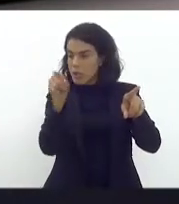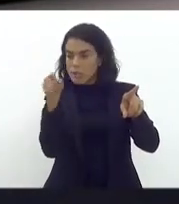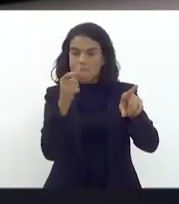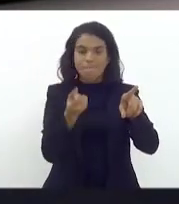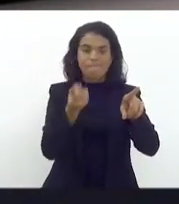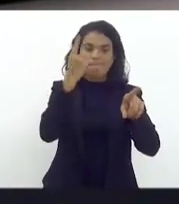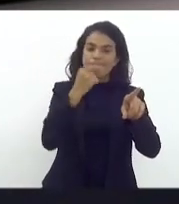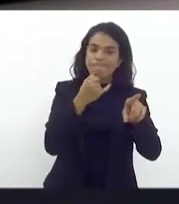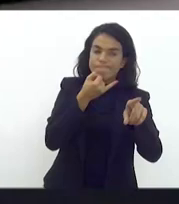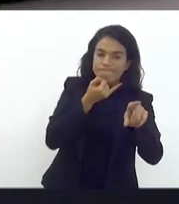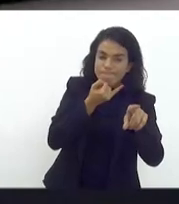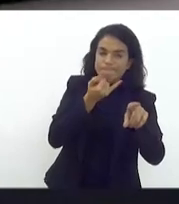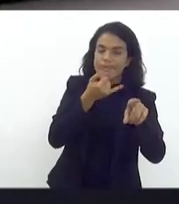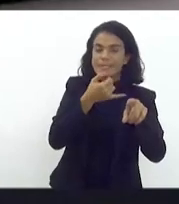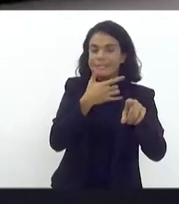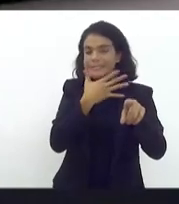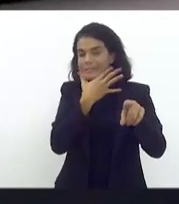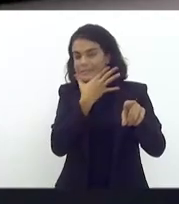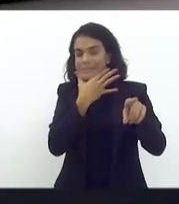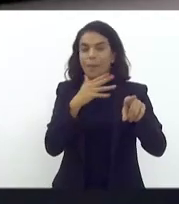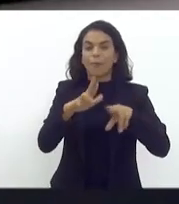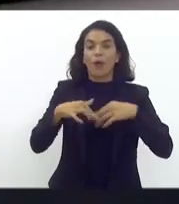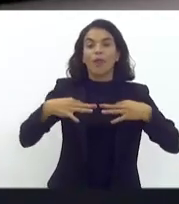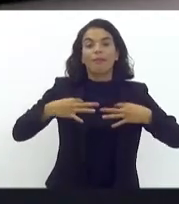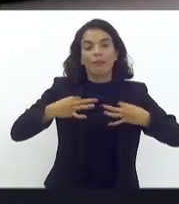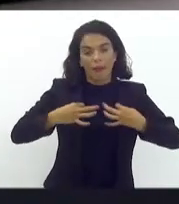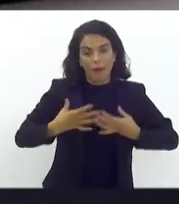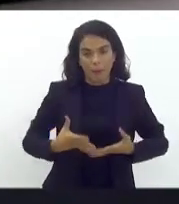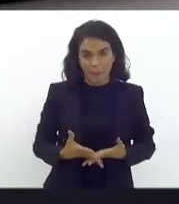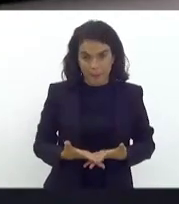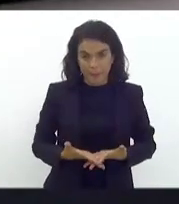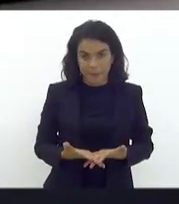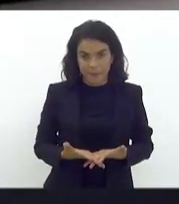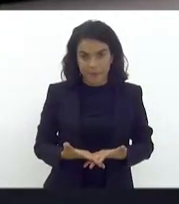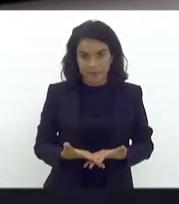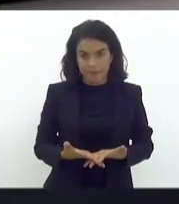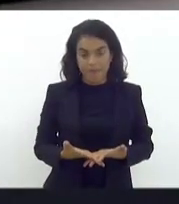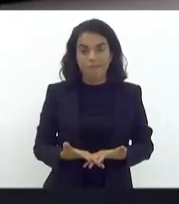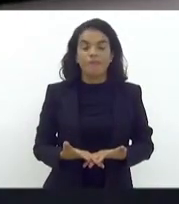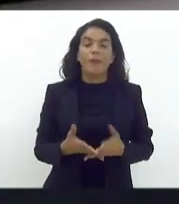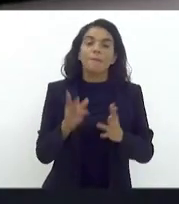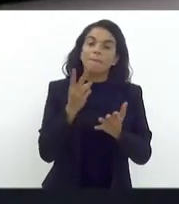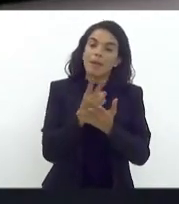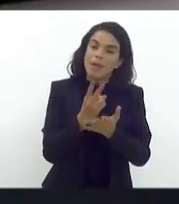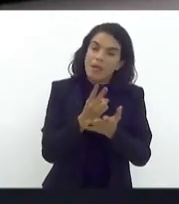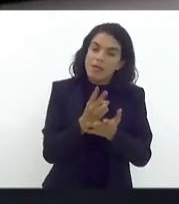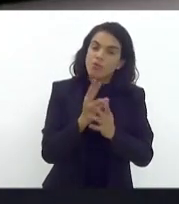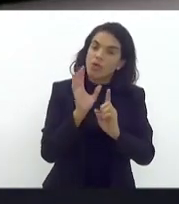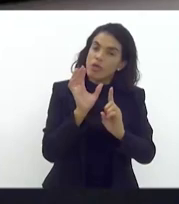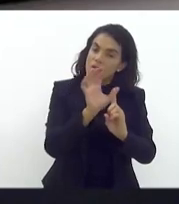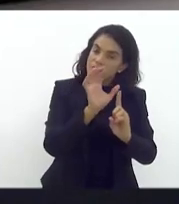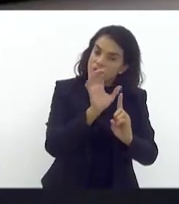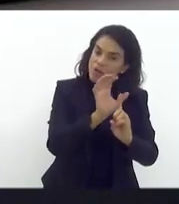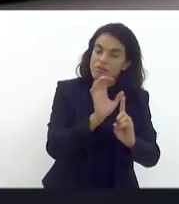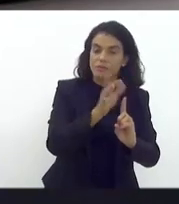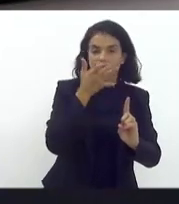em função da padronização do uniforme por exemplo ainda que eu que levo uma pessoa